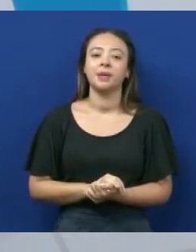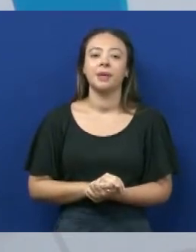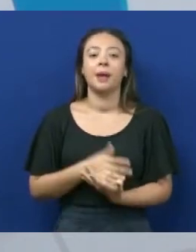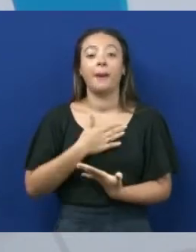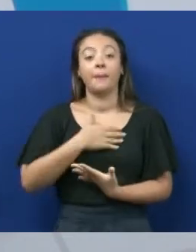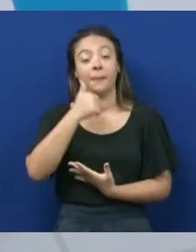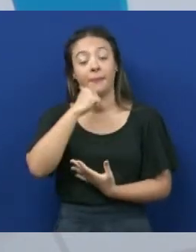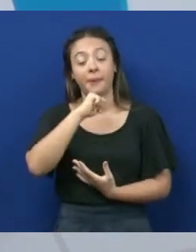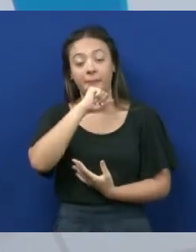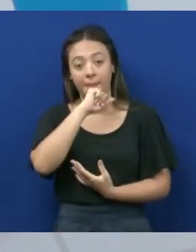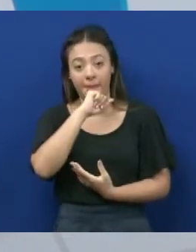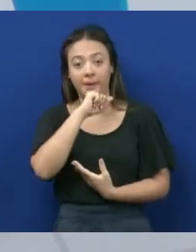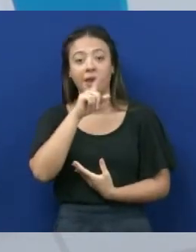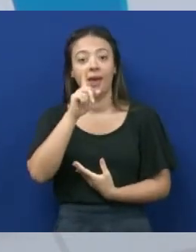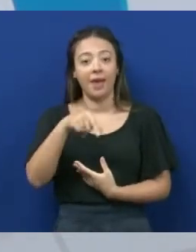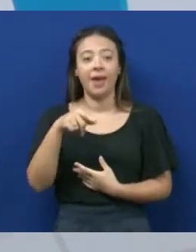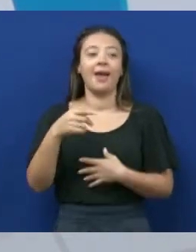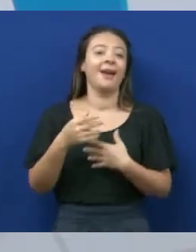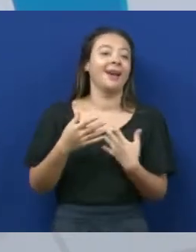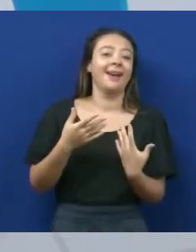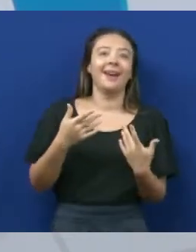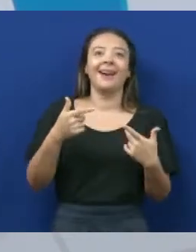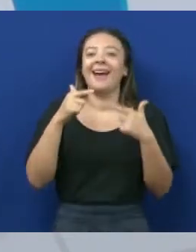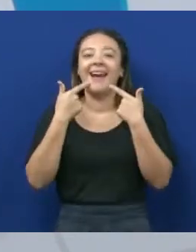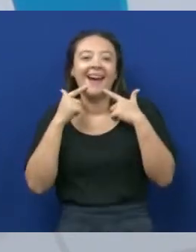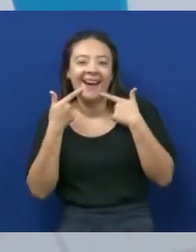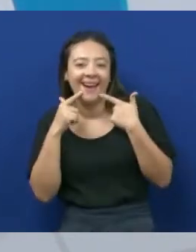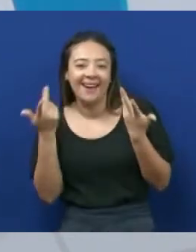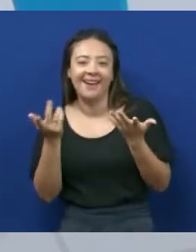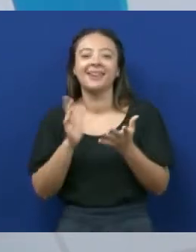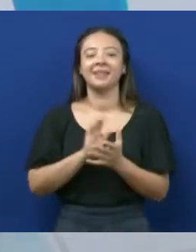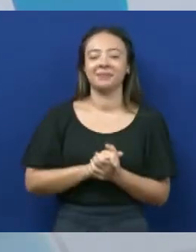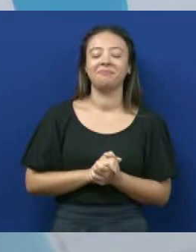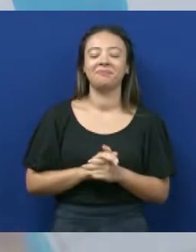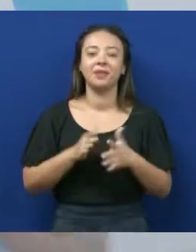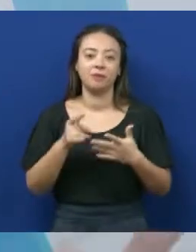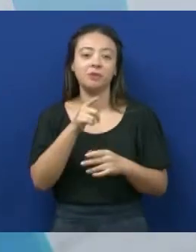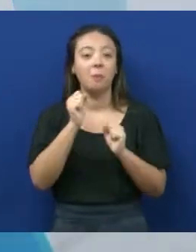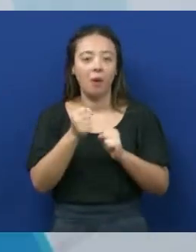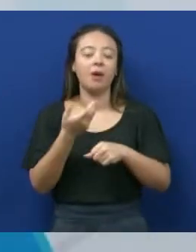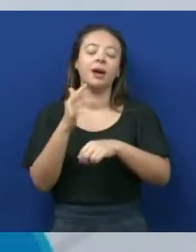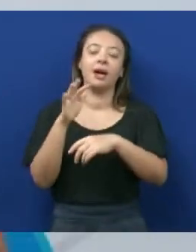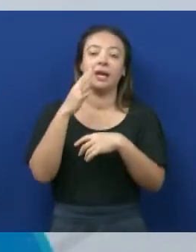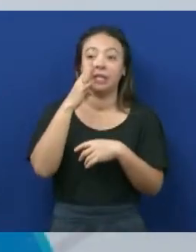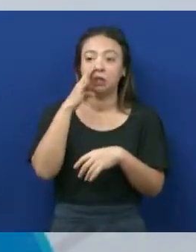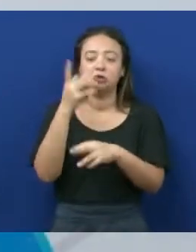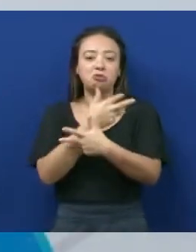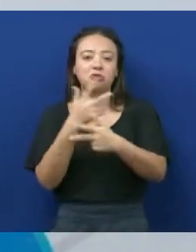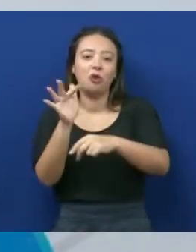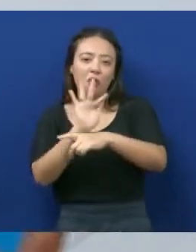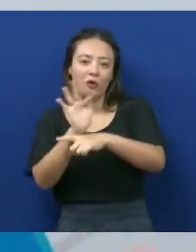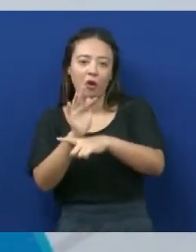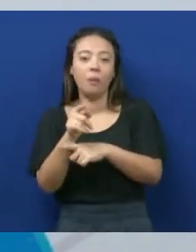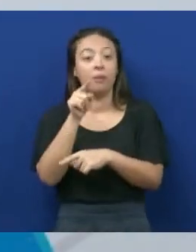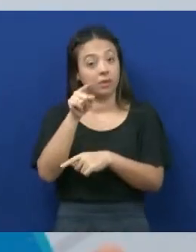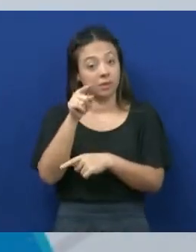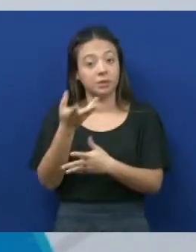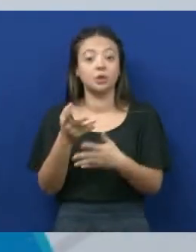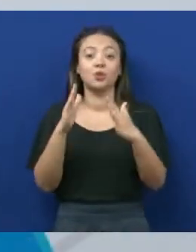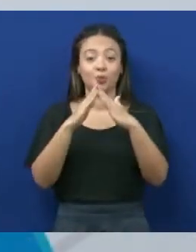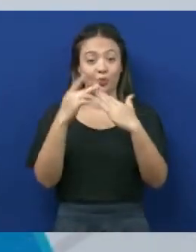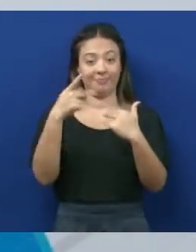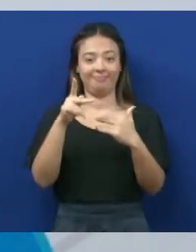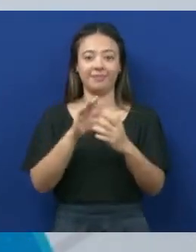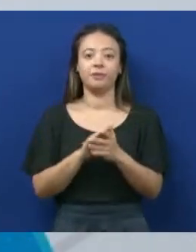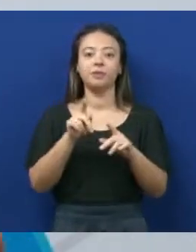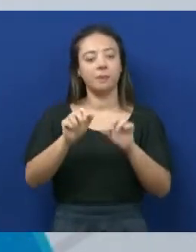é uma Peça. Então, você pode se espelhar nisso aí, você pode assistir alguns vídeos dele e pode começar a prestar atenção dentro da sua casa no que você